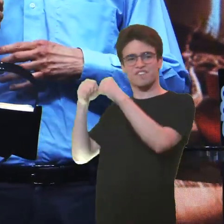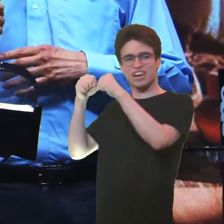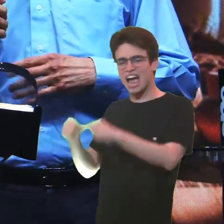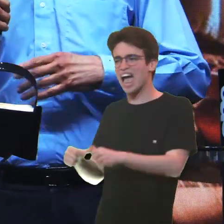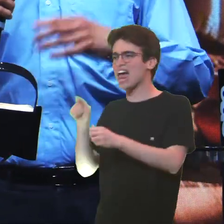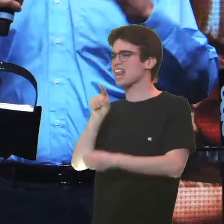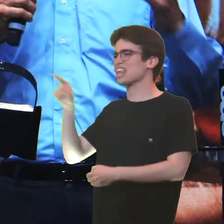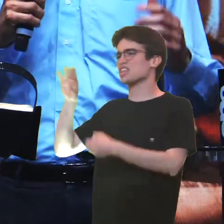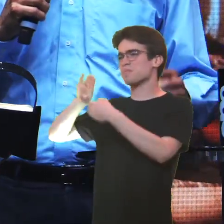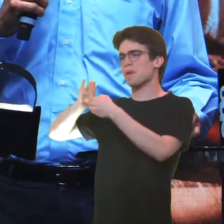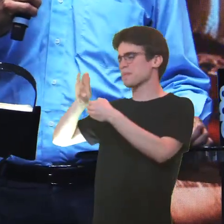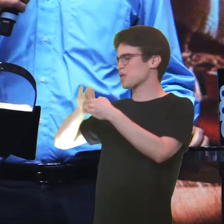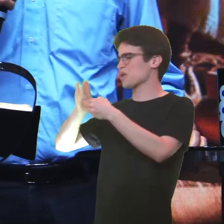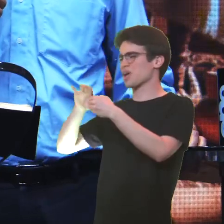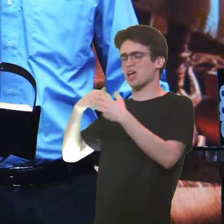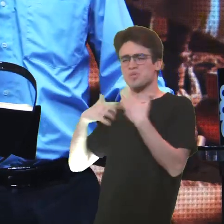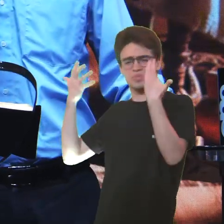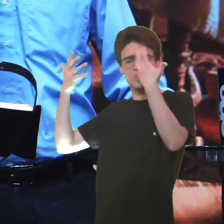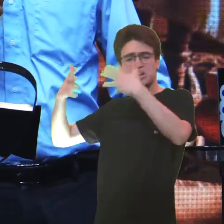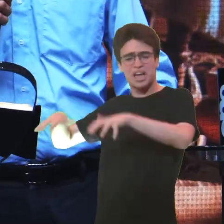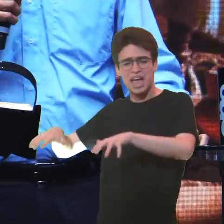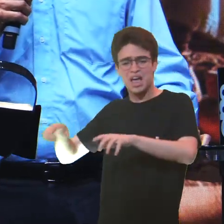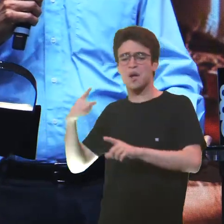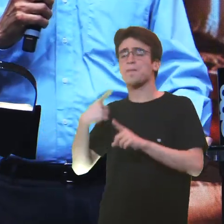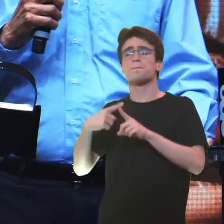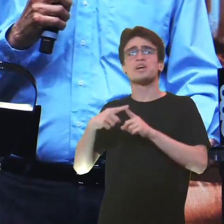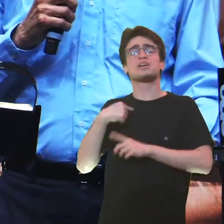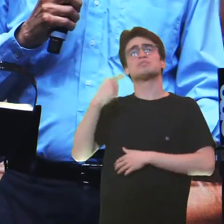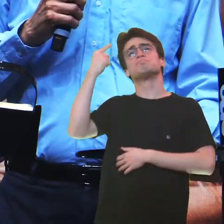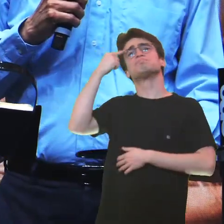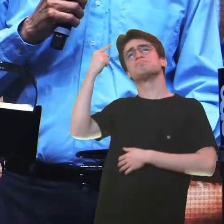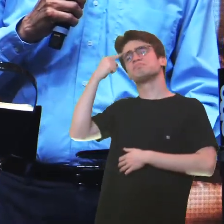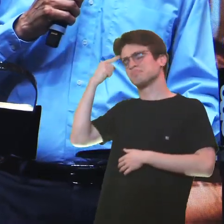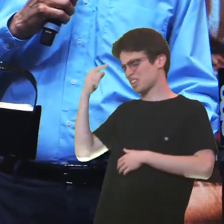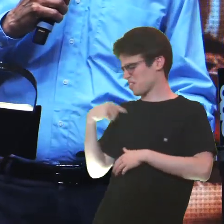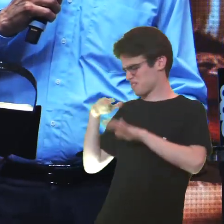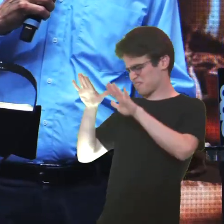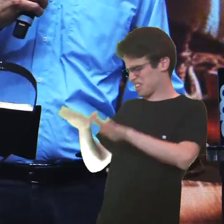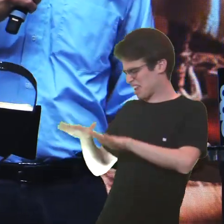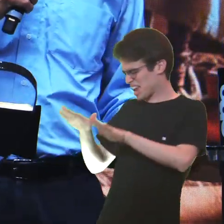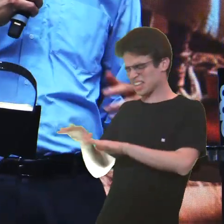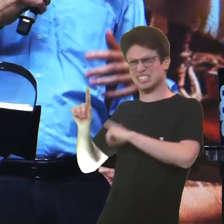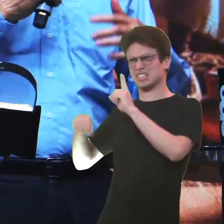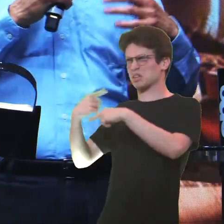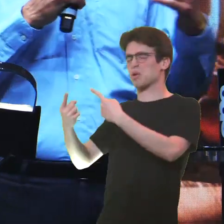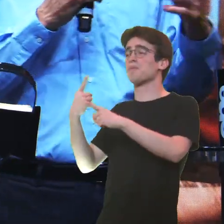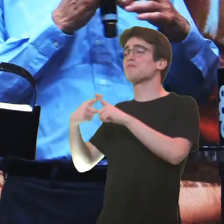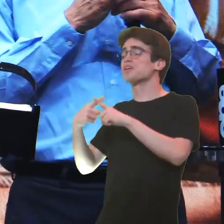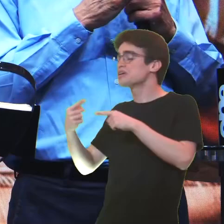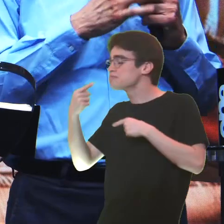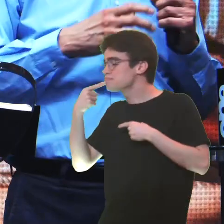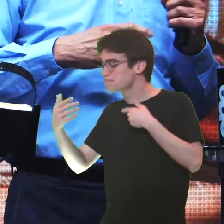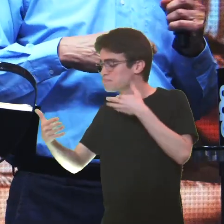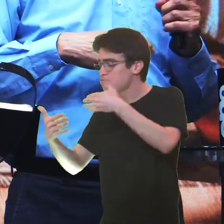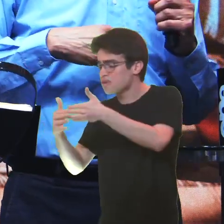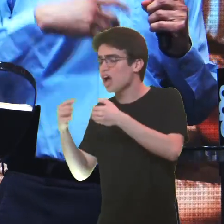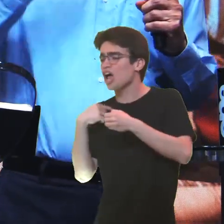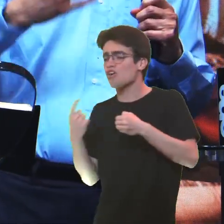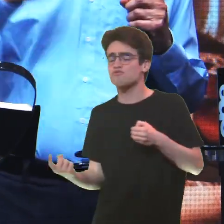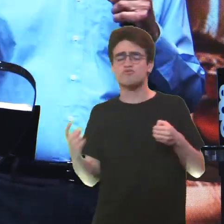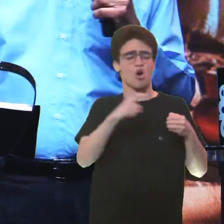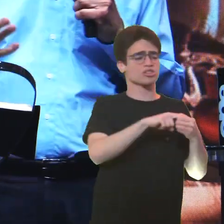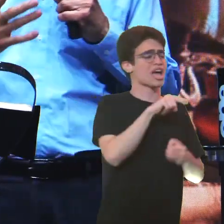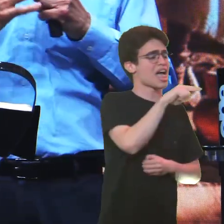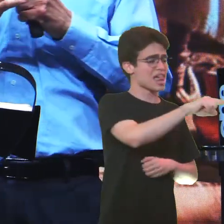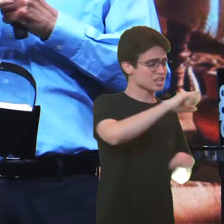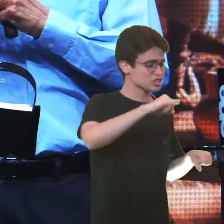Babilônia, pensando que pronto volverían a pensando Jerusalén. que em breve voltariam a Jerusalém. Pero no solamente era una